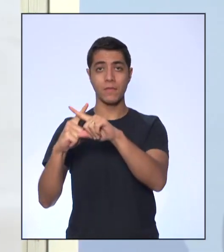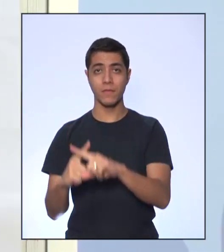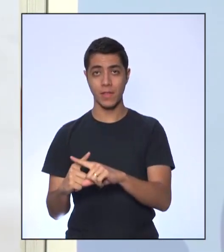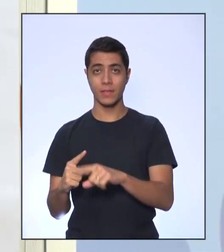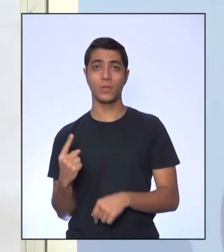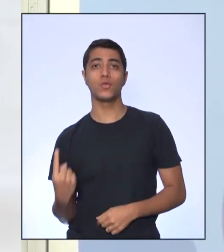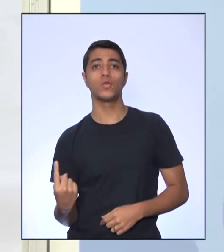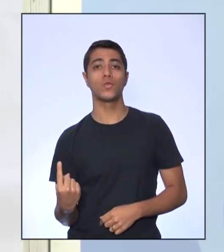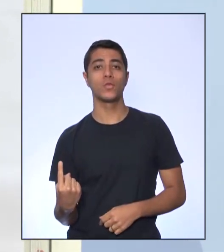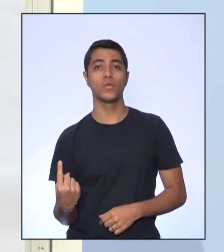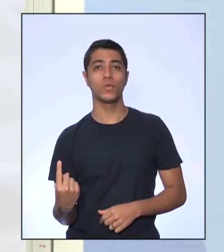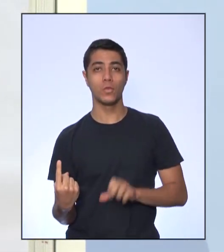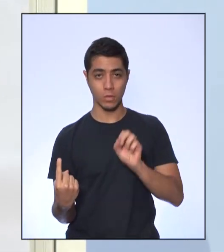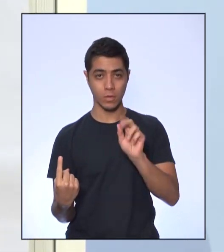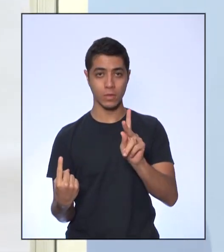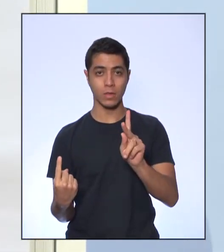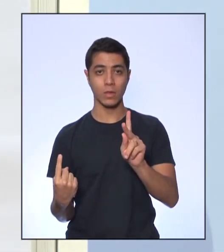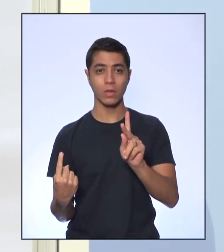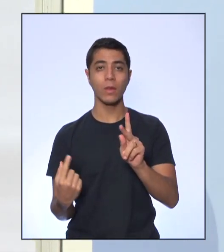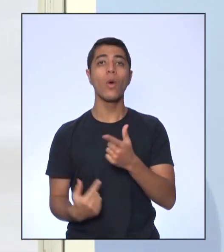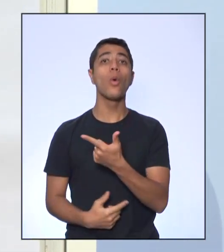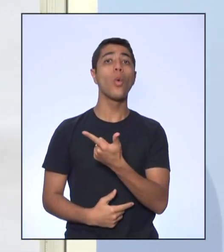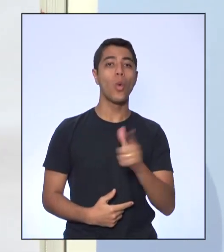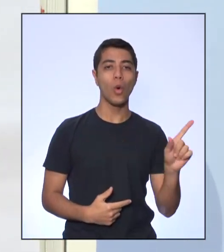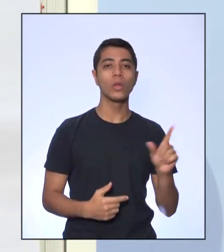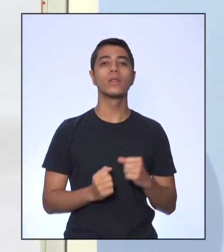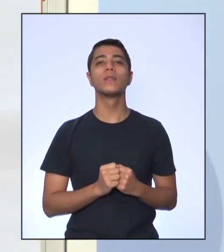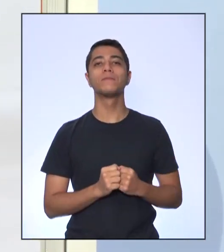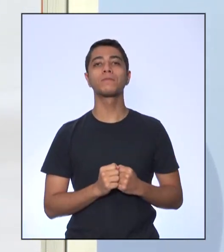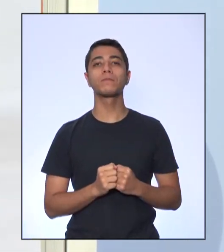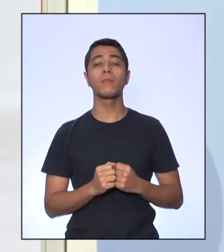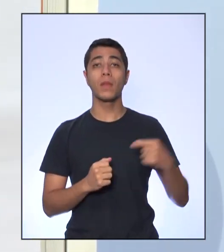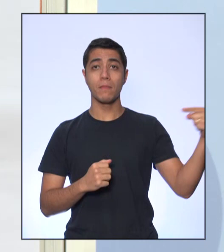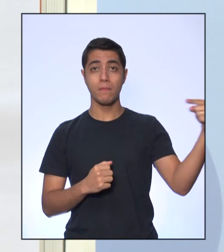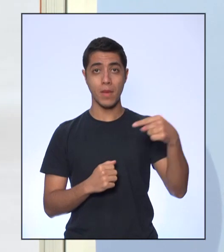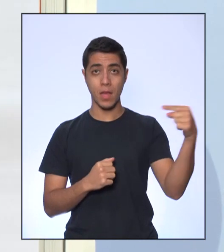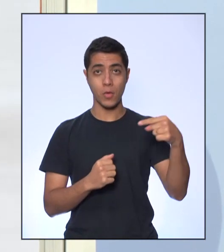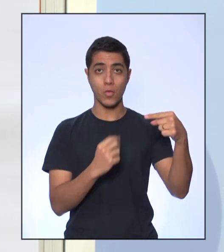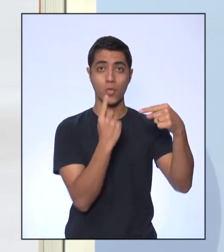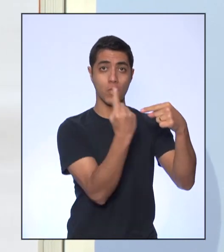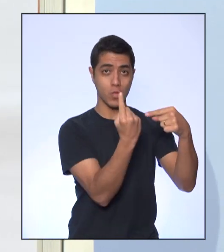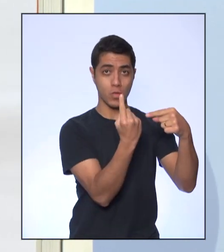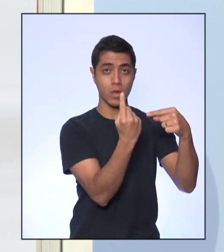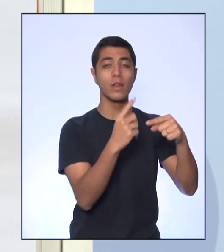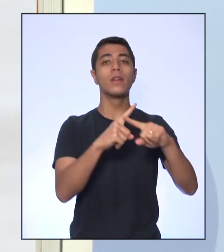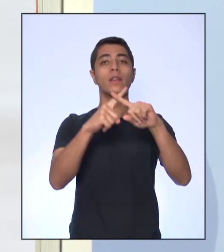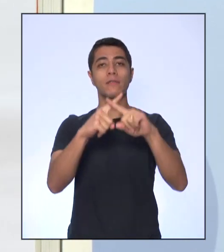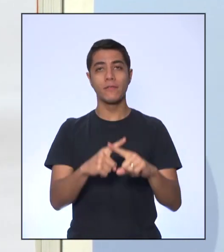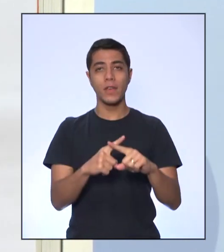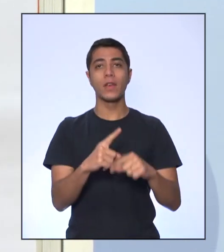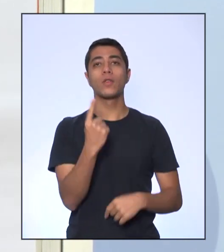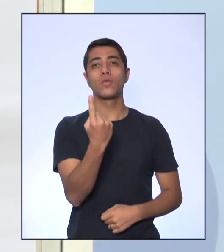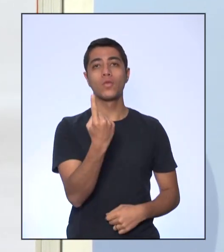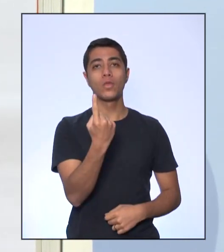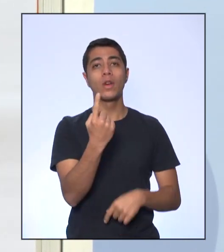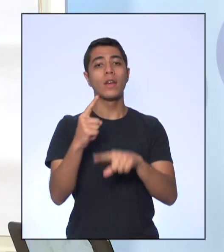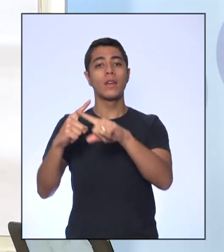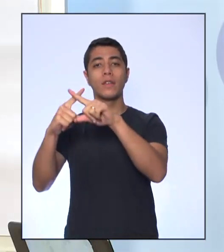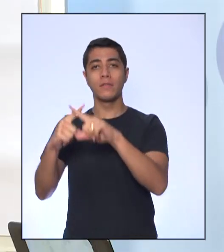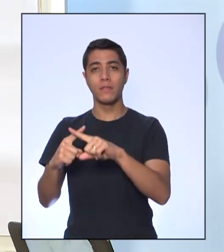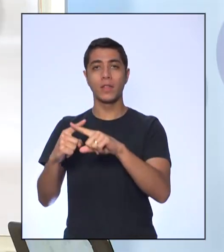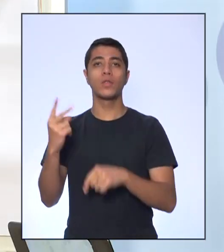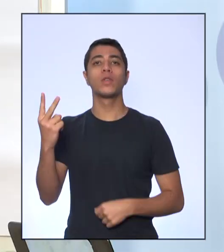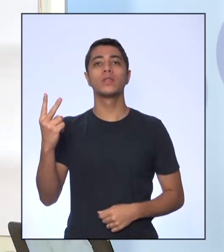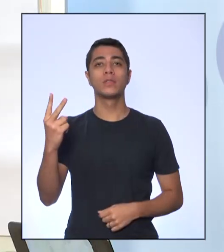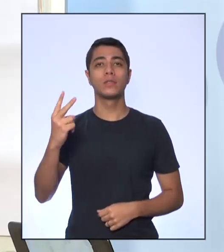ó. Eu tenho menos 1, 1 e 2. Então, eu tenho essa outra diagonal. E